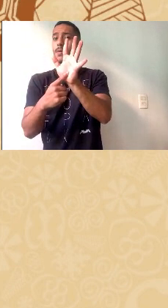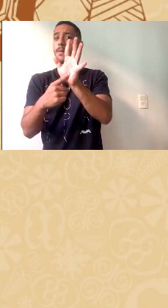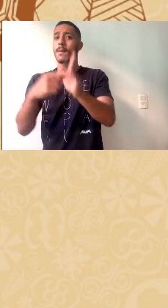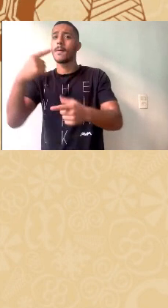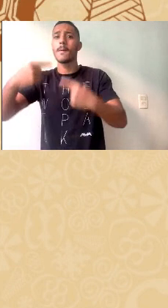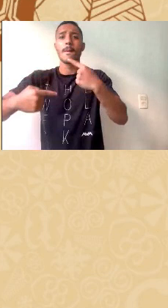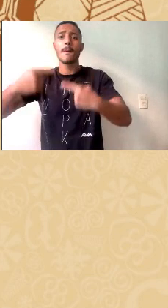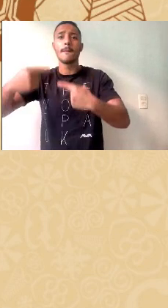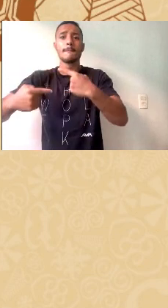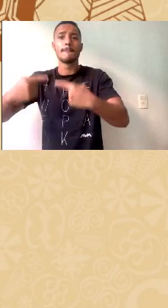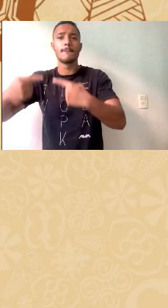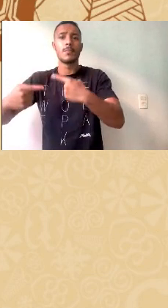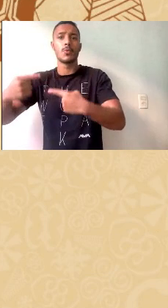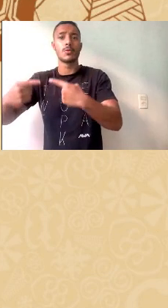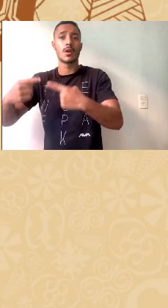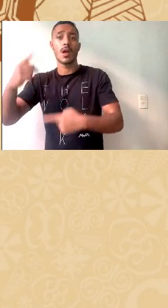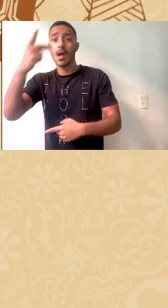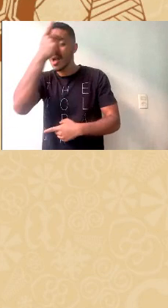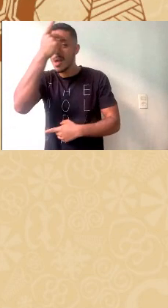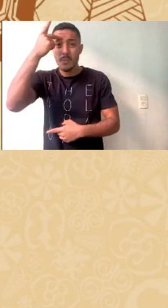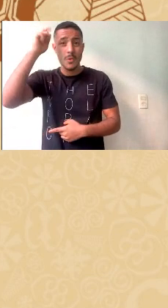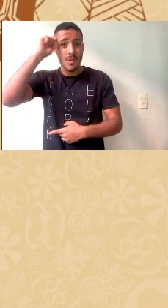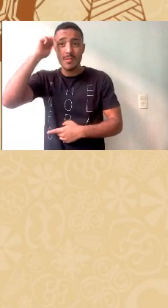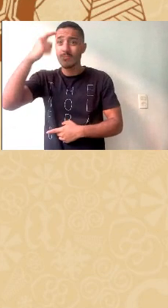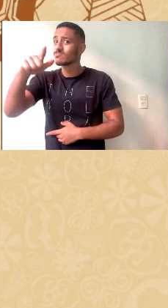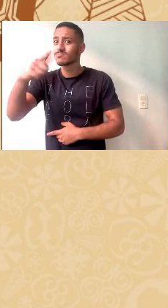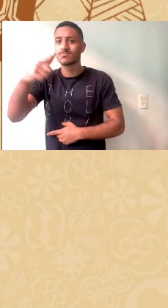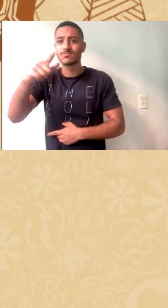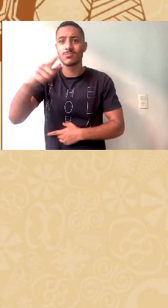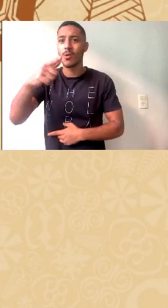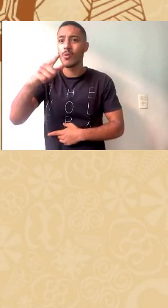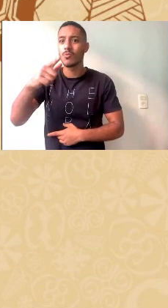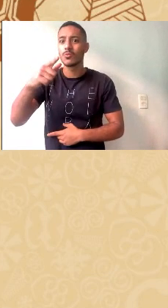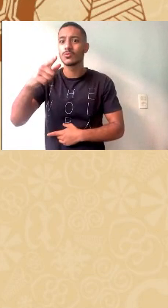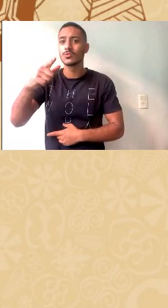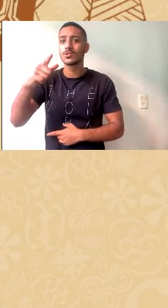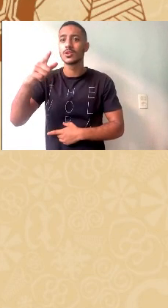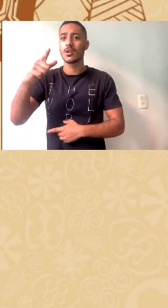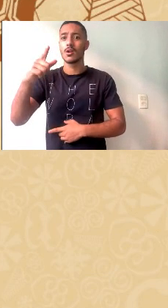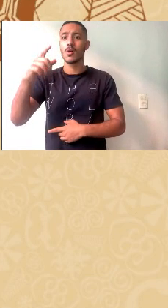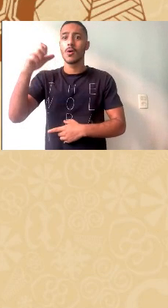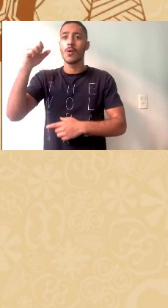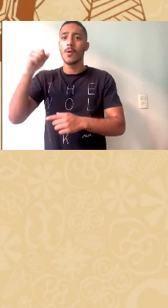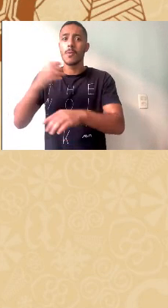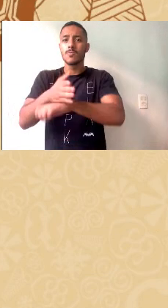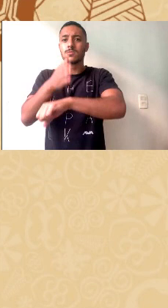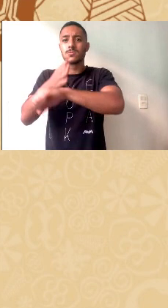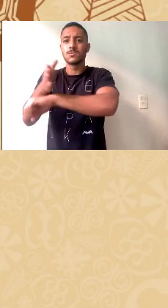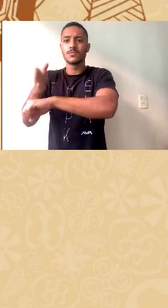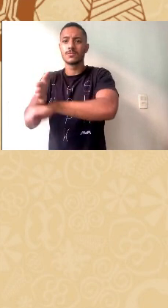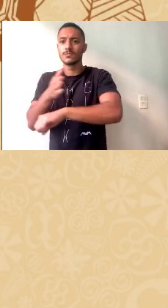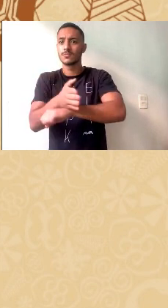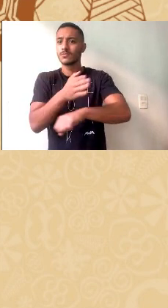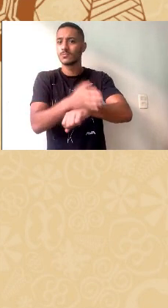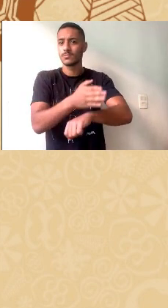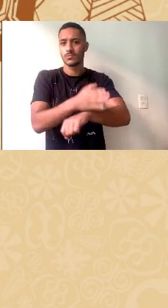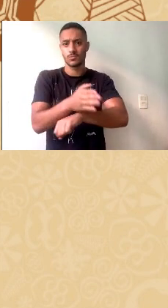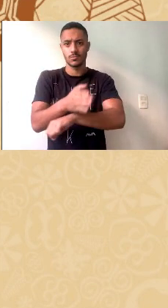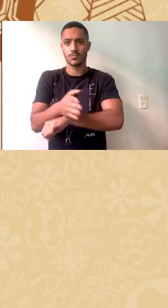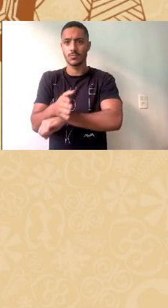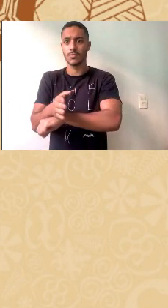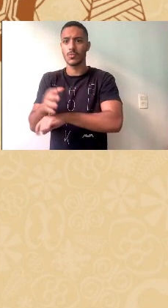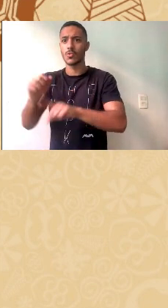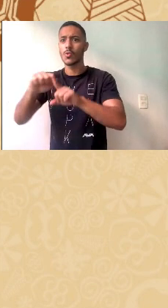negros, a população negra não tinha acesso ao sufrágio, nem outras formas de participação política. Social e psicologicamente,